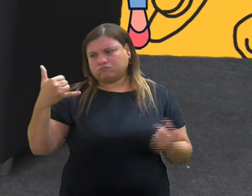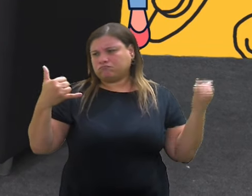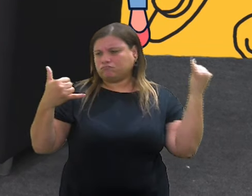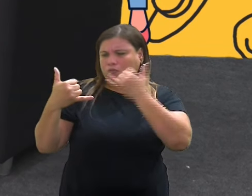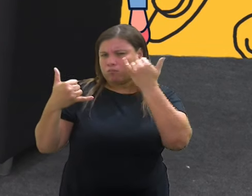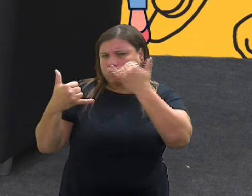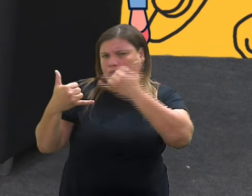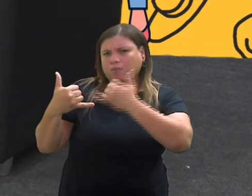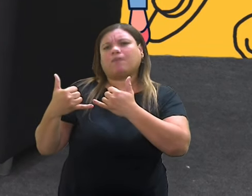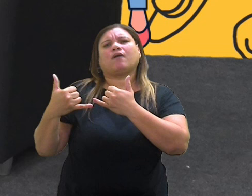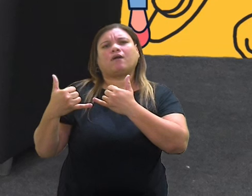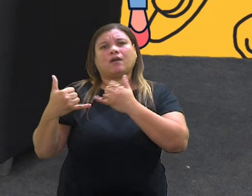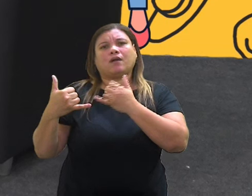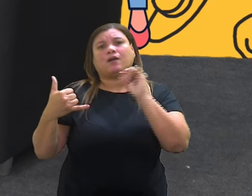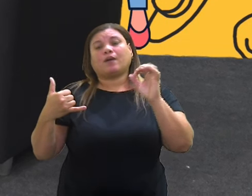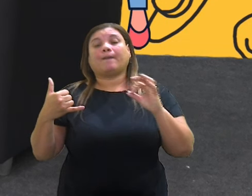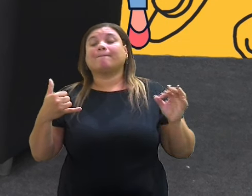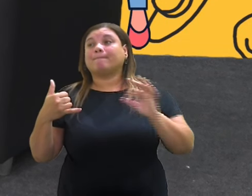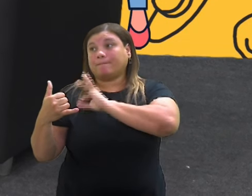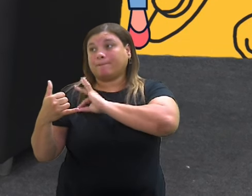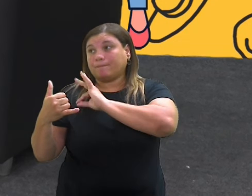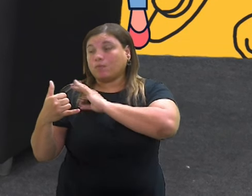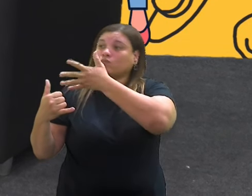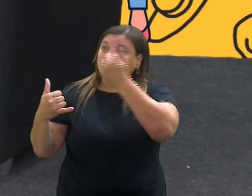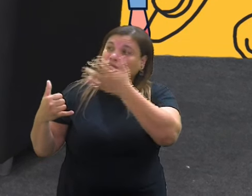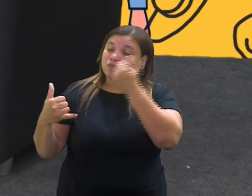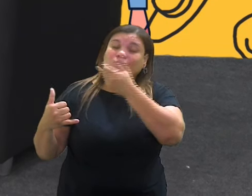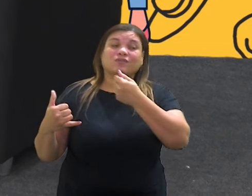Ou até mesmo se tiver contato com alguém